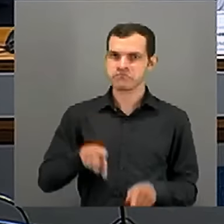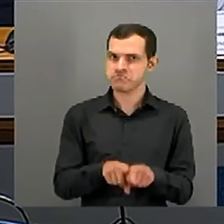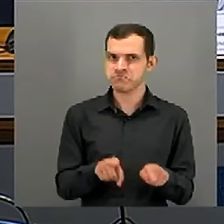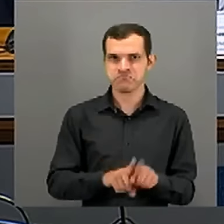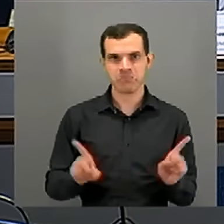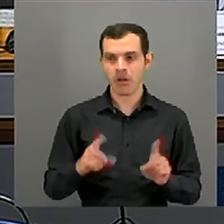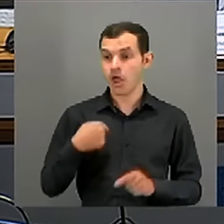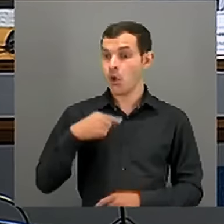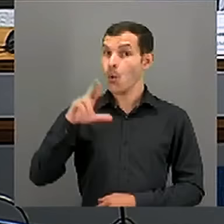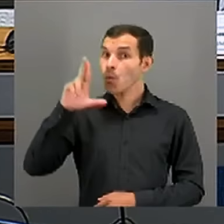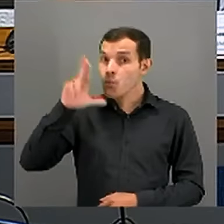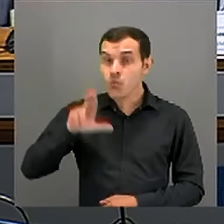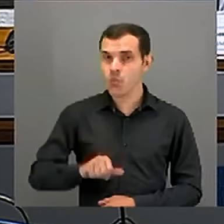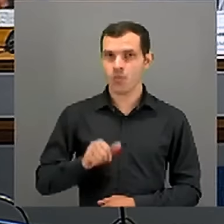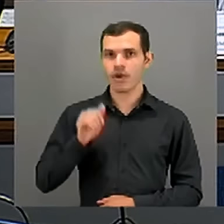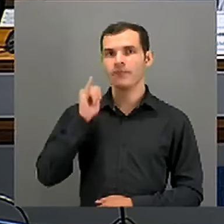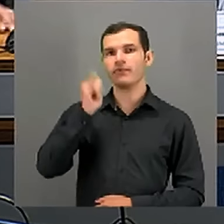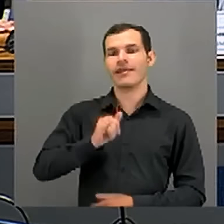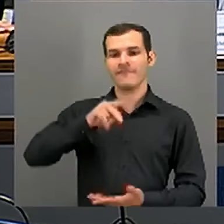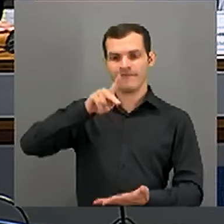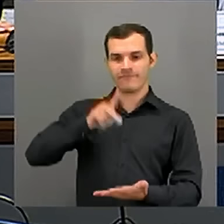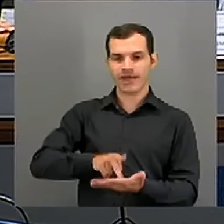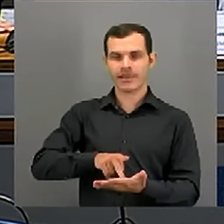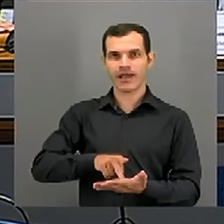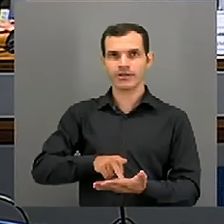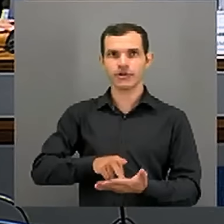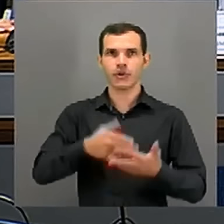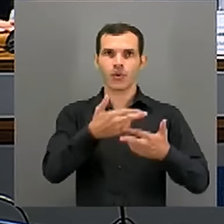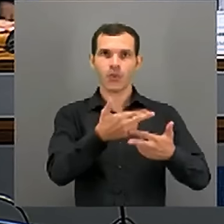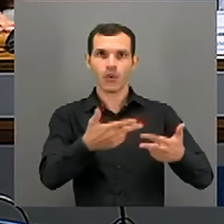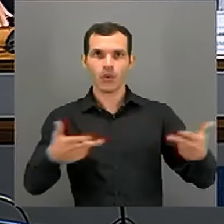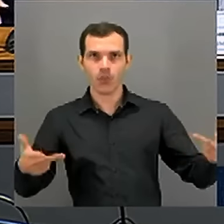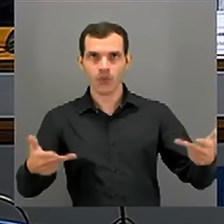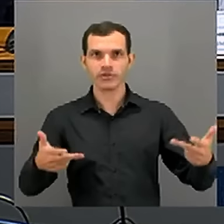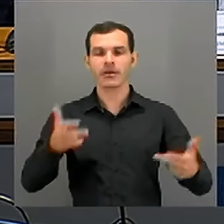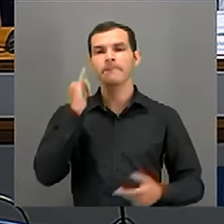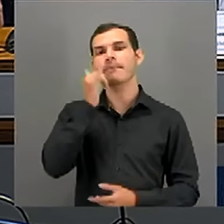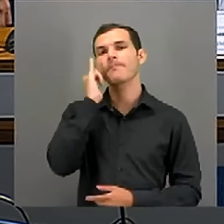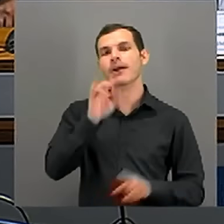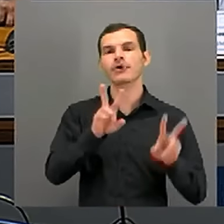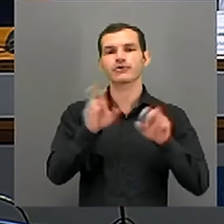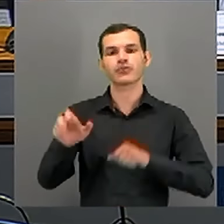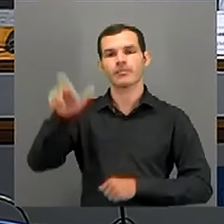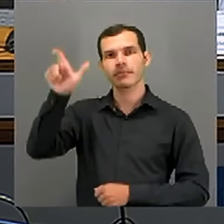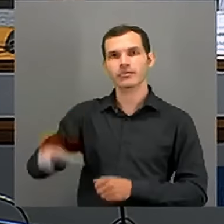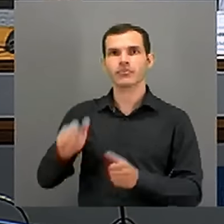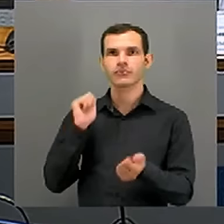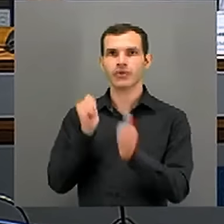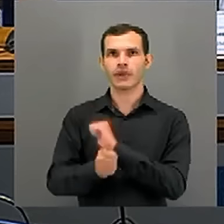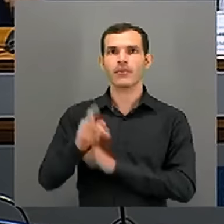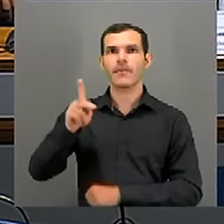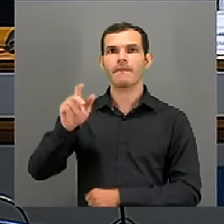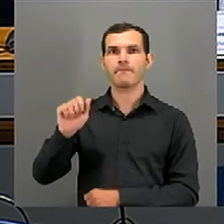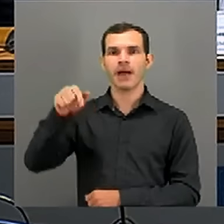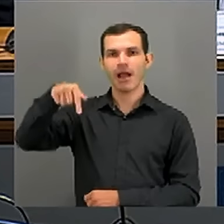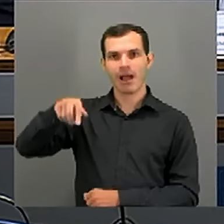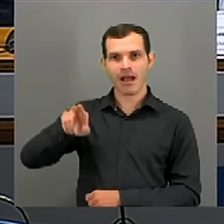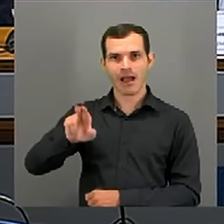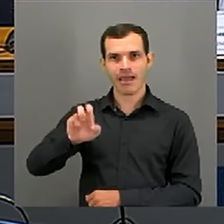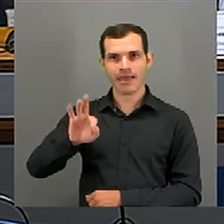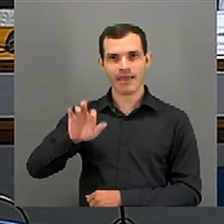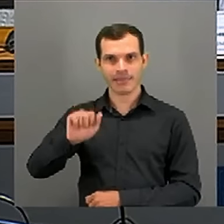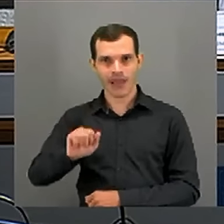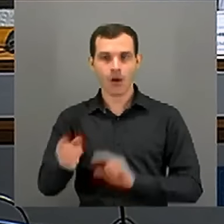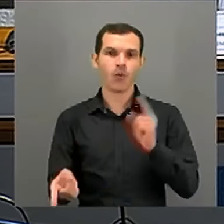afirmei que é verdade o que se fala do jogador Paquetá, ao contrário do que eu fiz com o